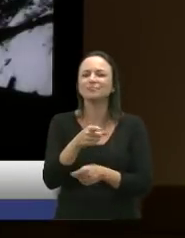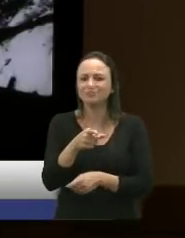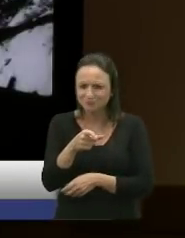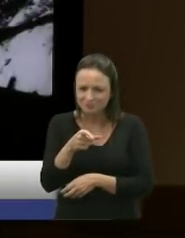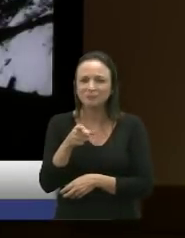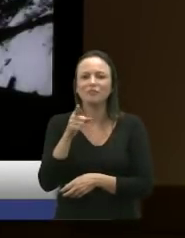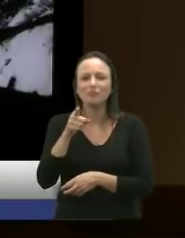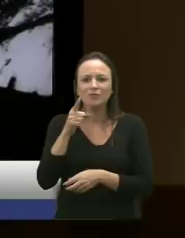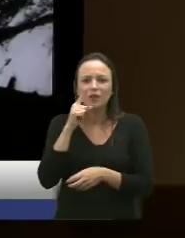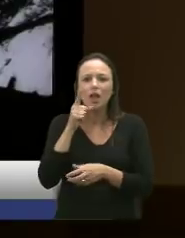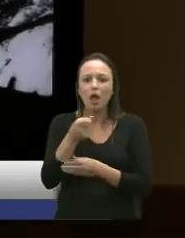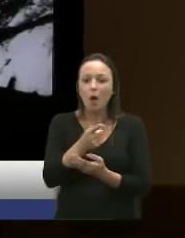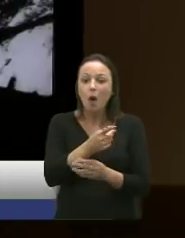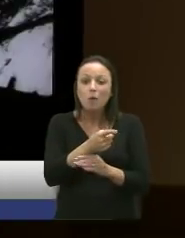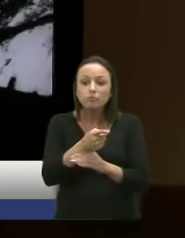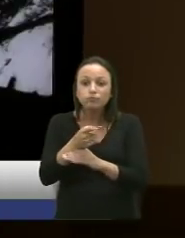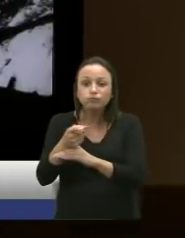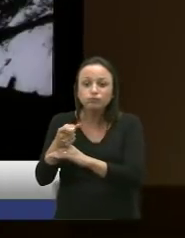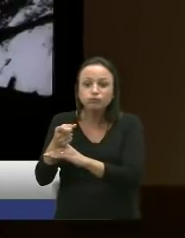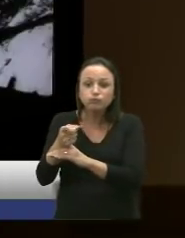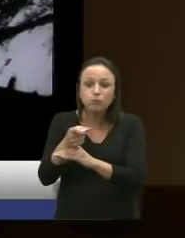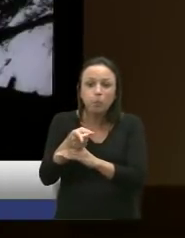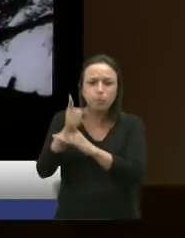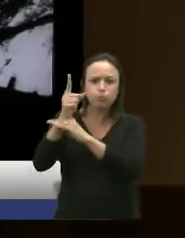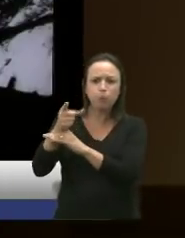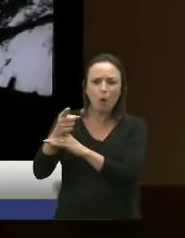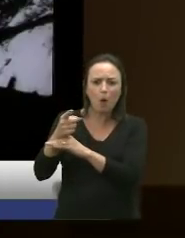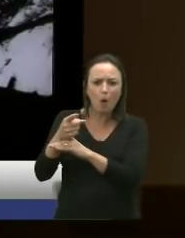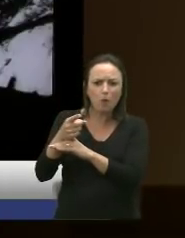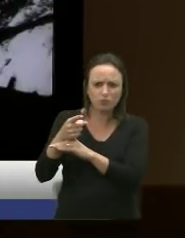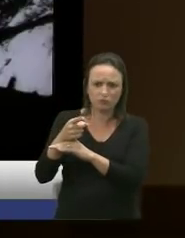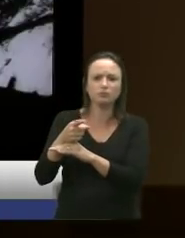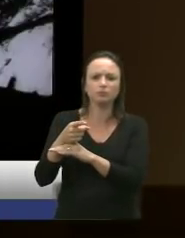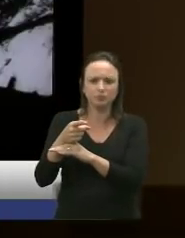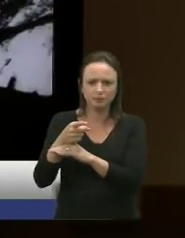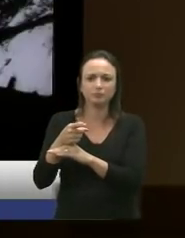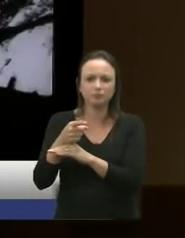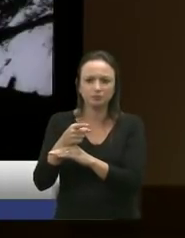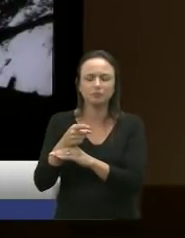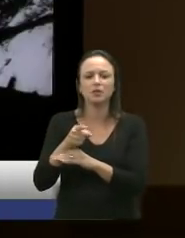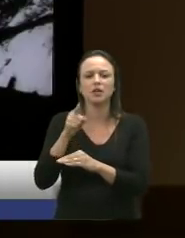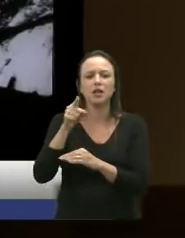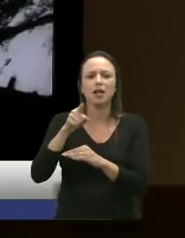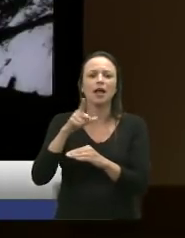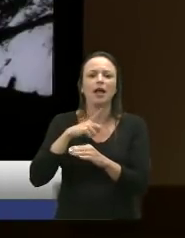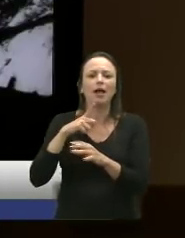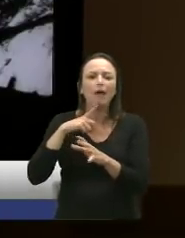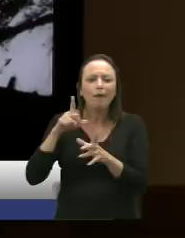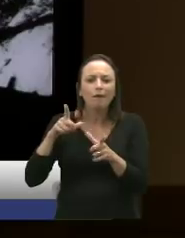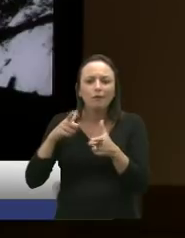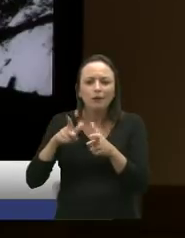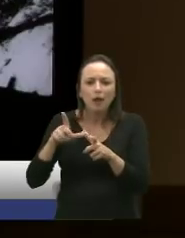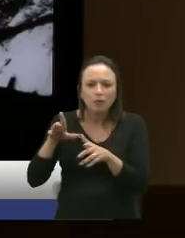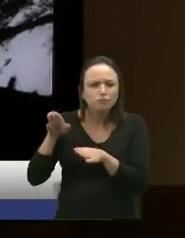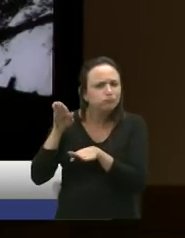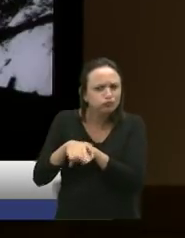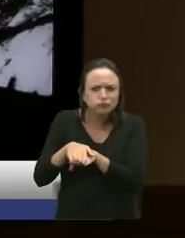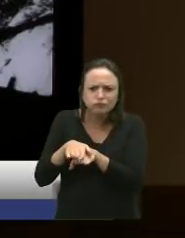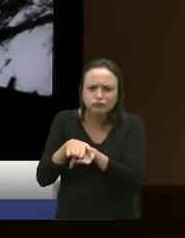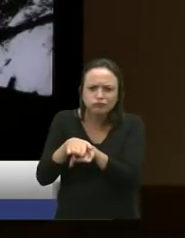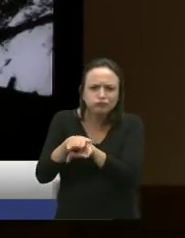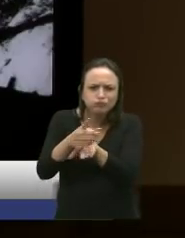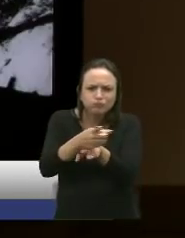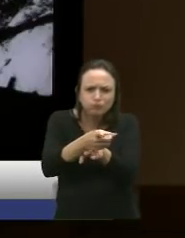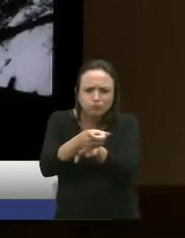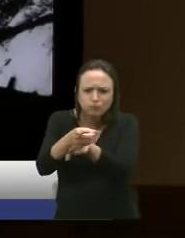de o canhão do litoral, canhão do Forte Itaipu, foi retirado e colocado sobre trilho. Os ditatoriais